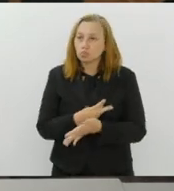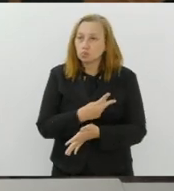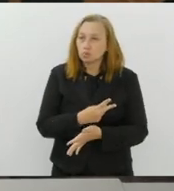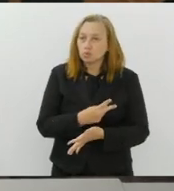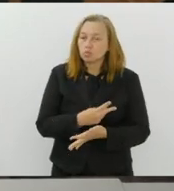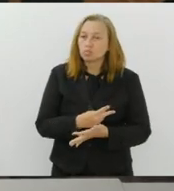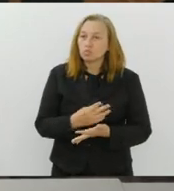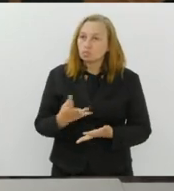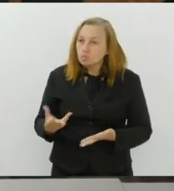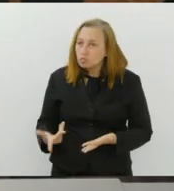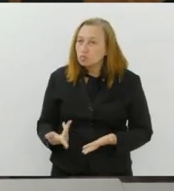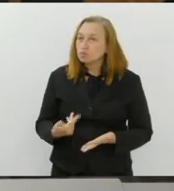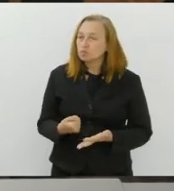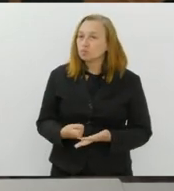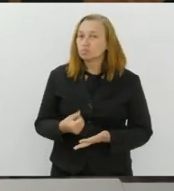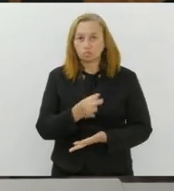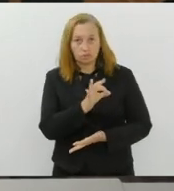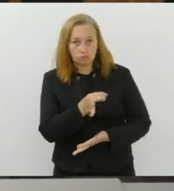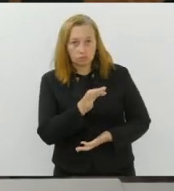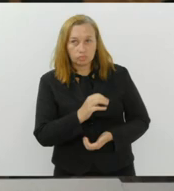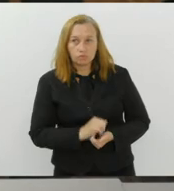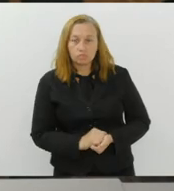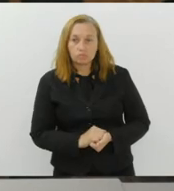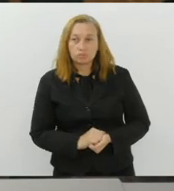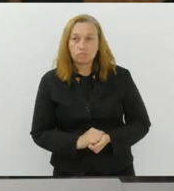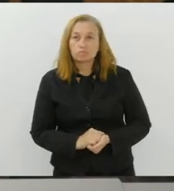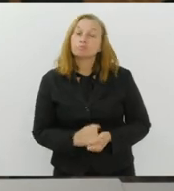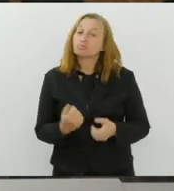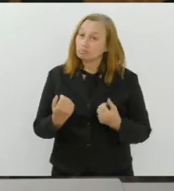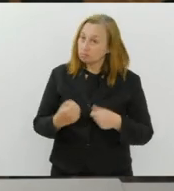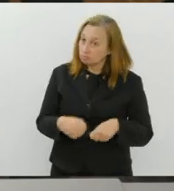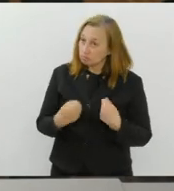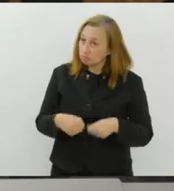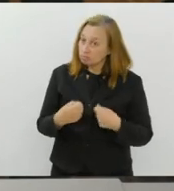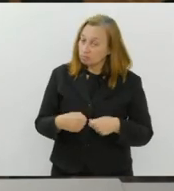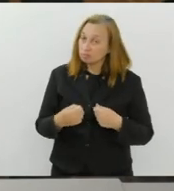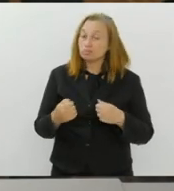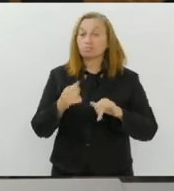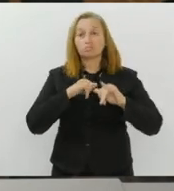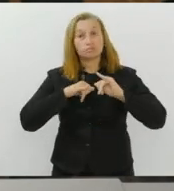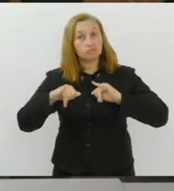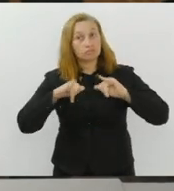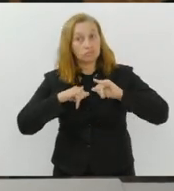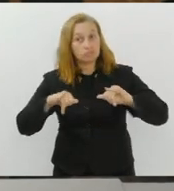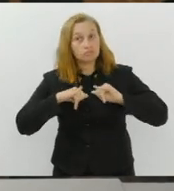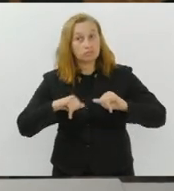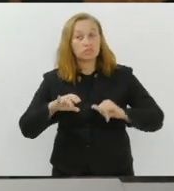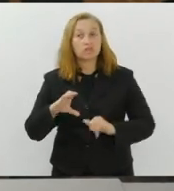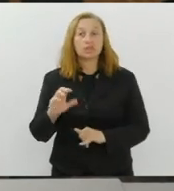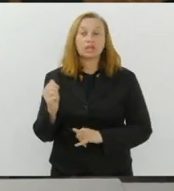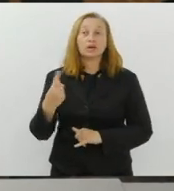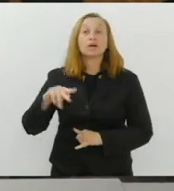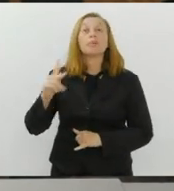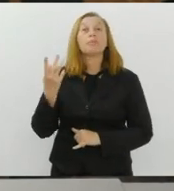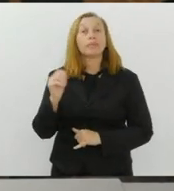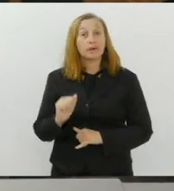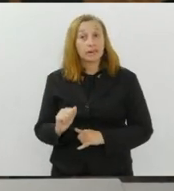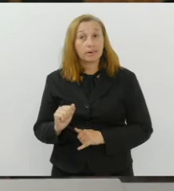a eficácia necessária. Né? E, para isso, precisamos de informação, campanhas,